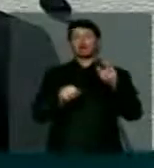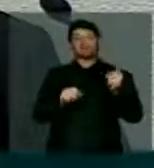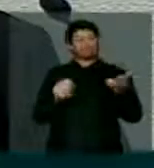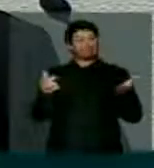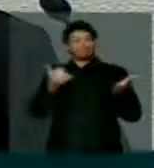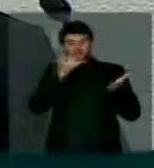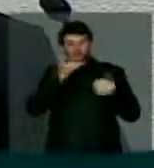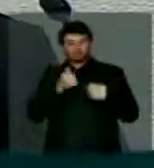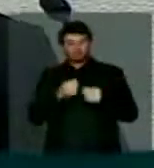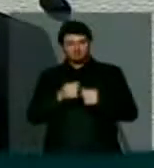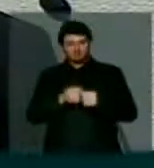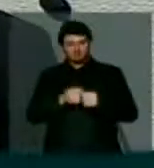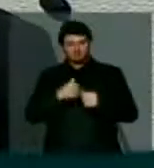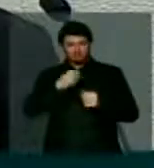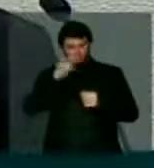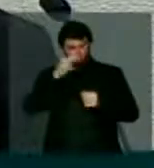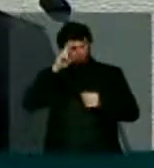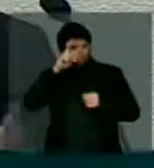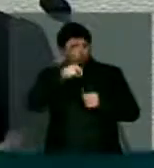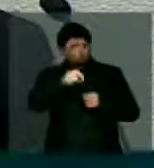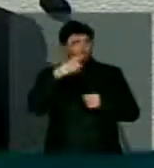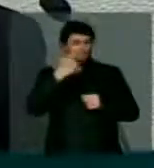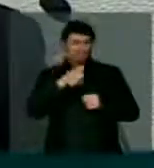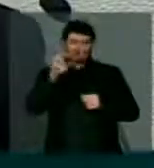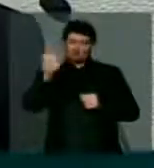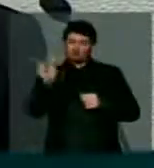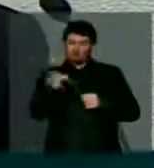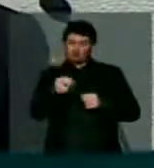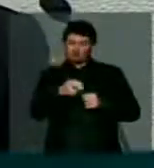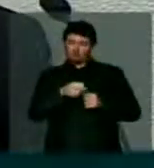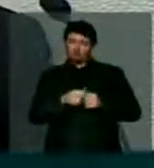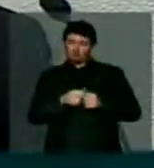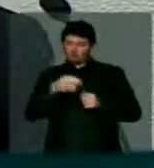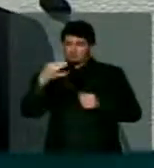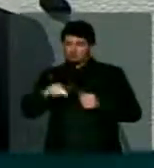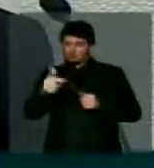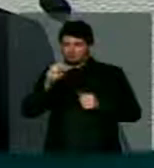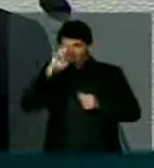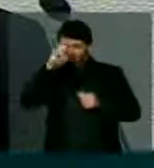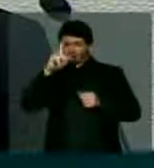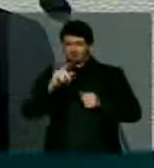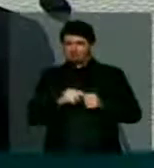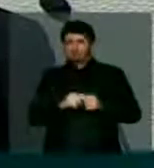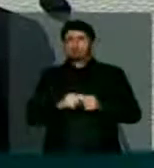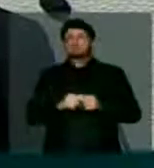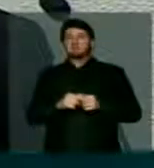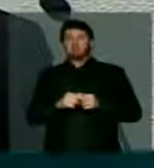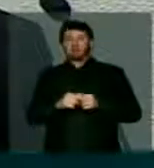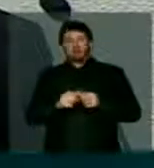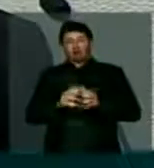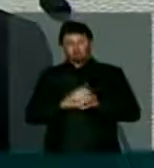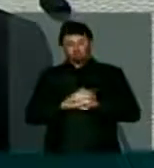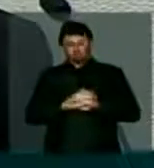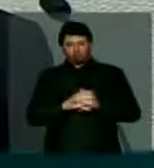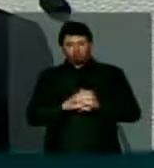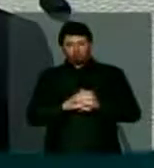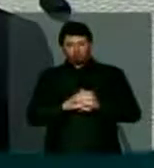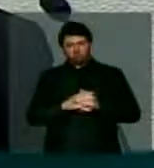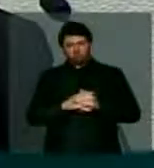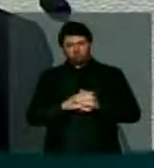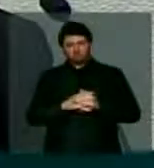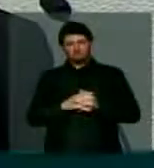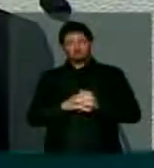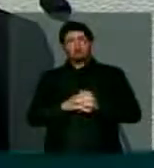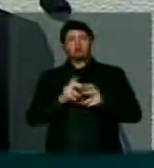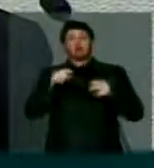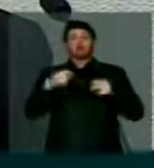deputado não está correto. Primeiro, o fato de o contrato previa a